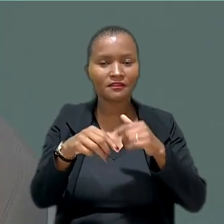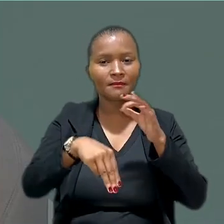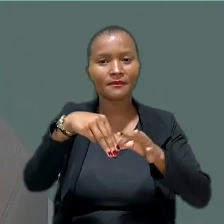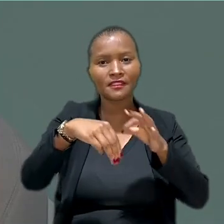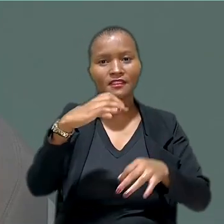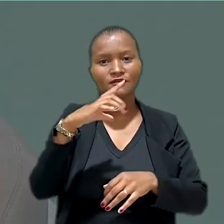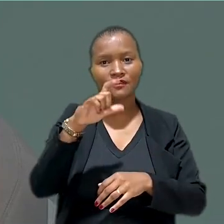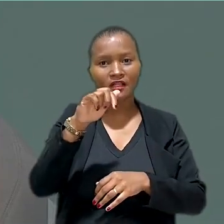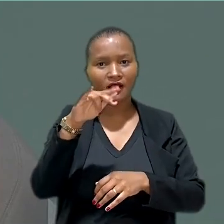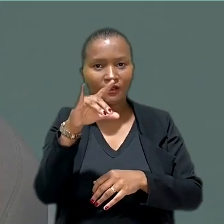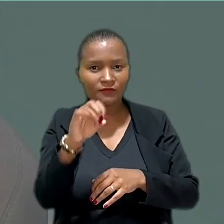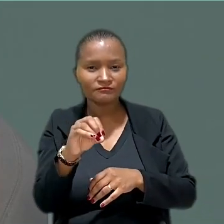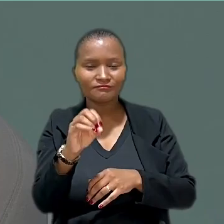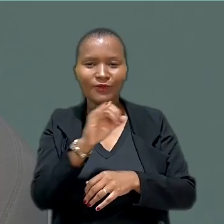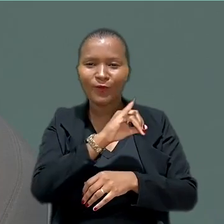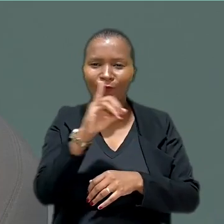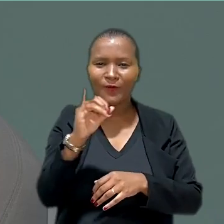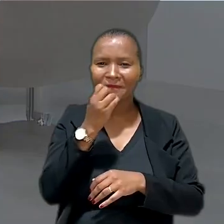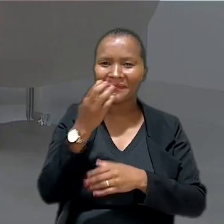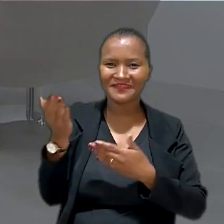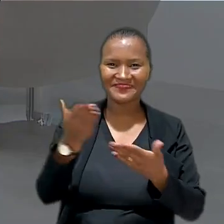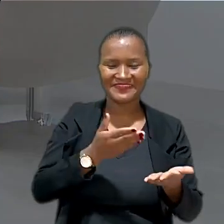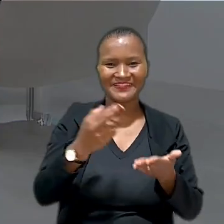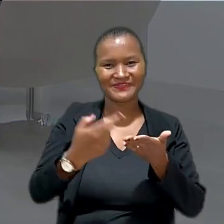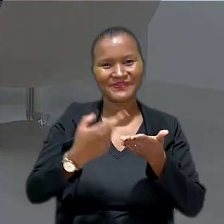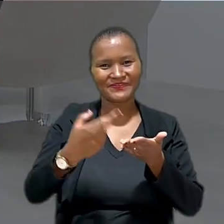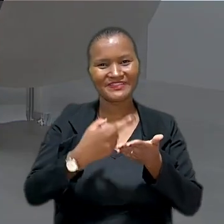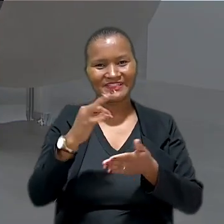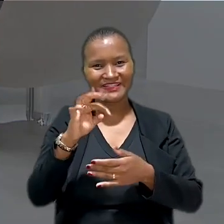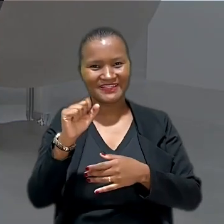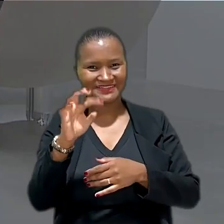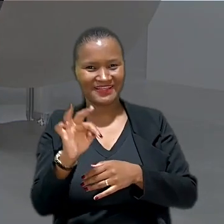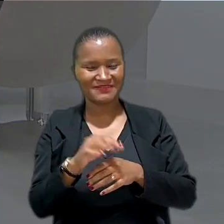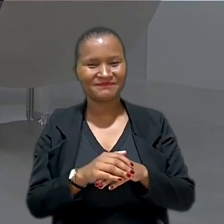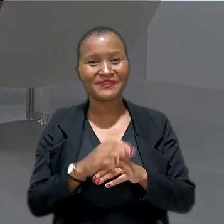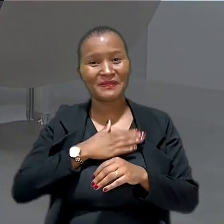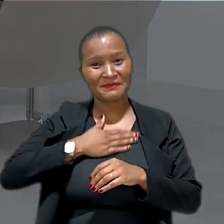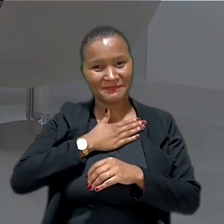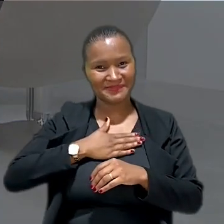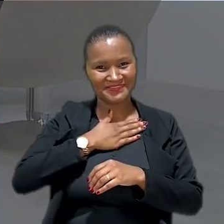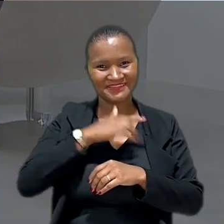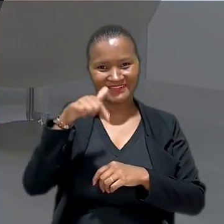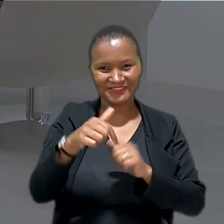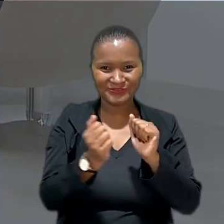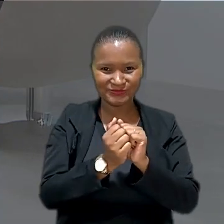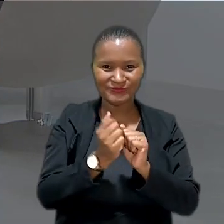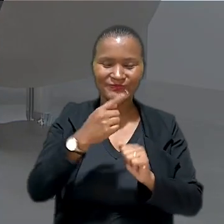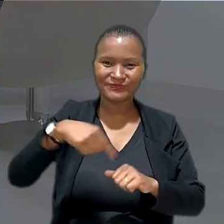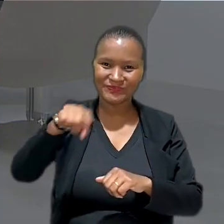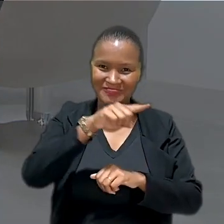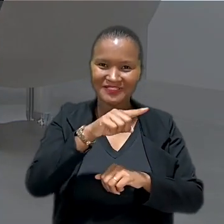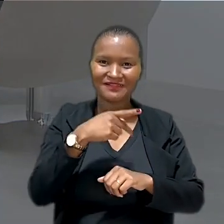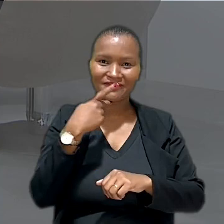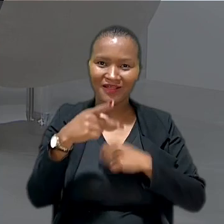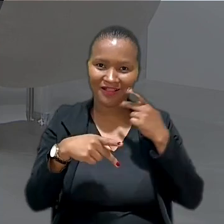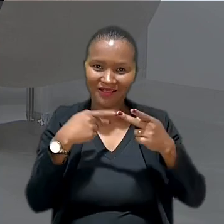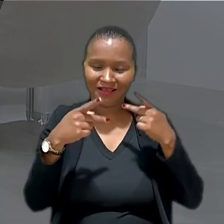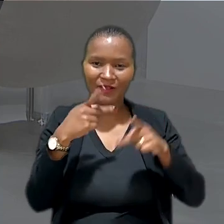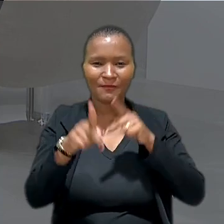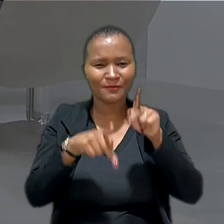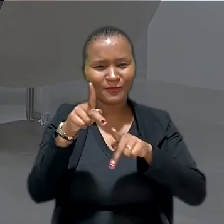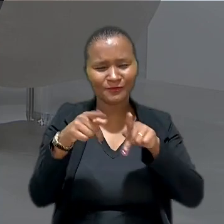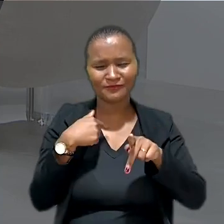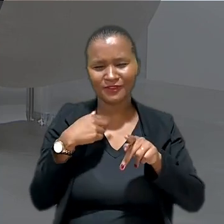Cláudio Brandão. Olá, ministro, seja muito bem-vindo ao Revista TST. É um prazer estar aqui com vocês, falar para o nosso público. Estou